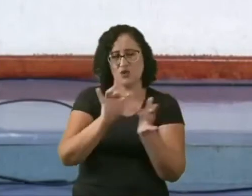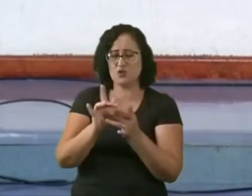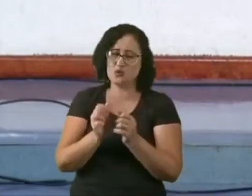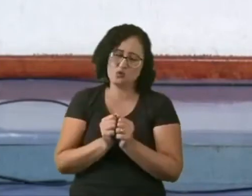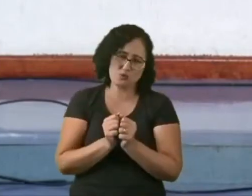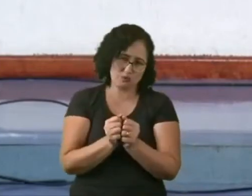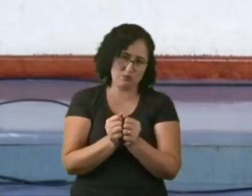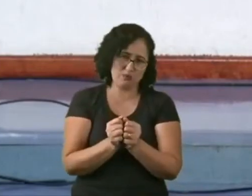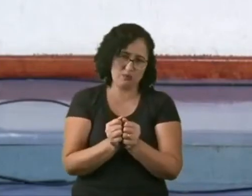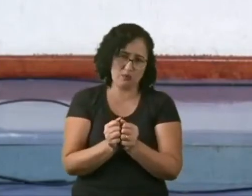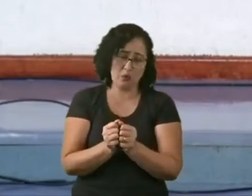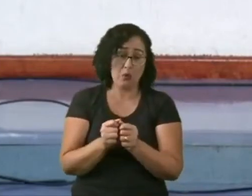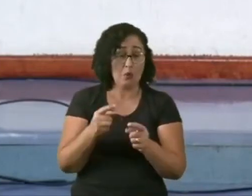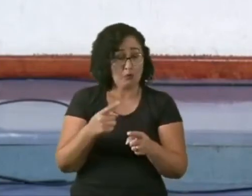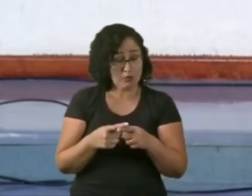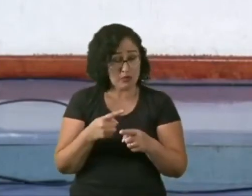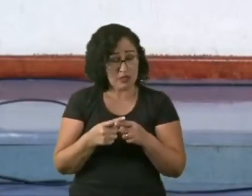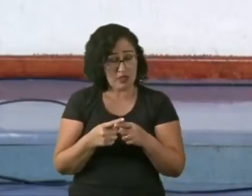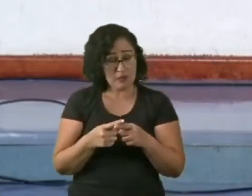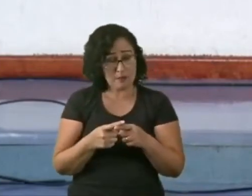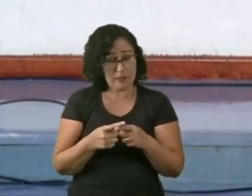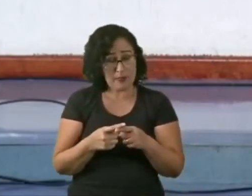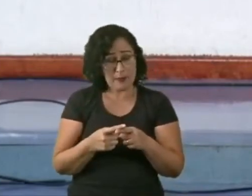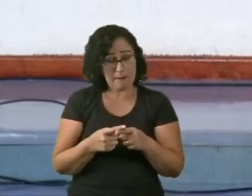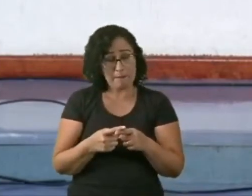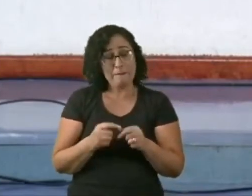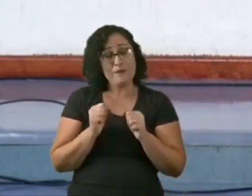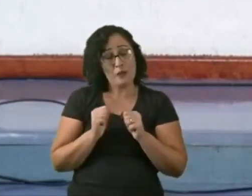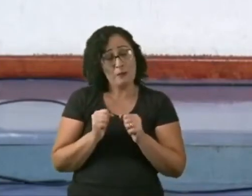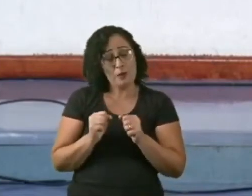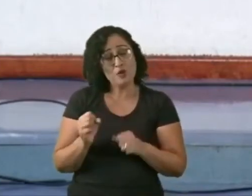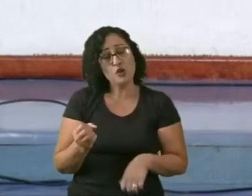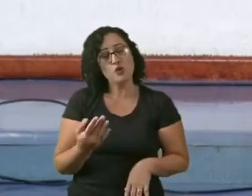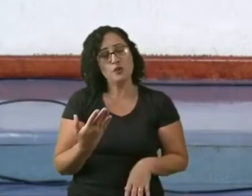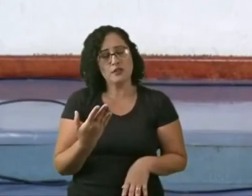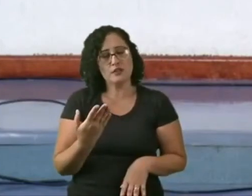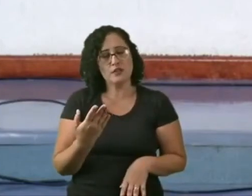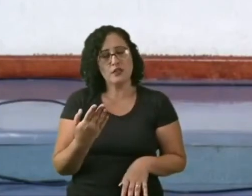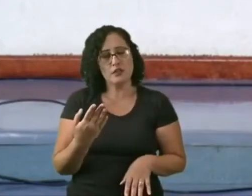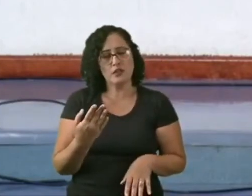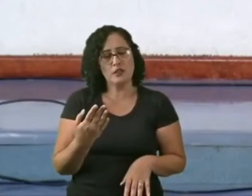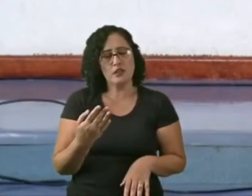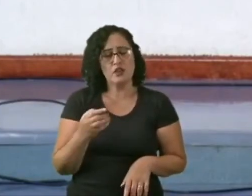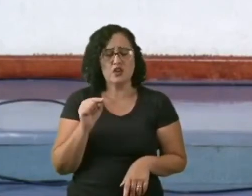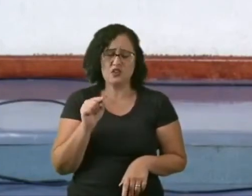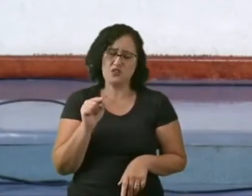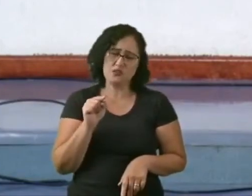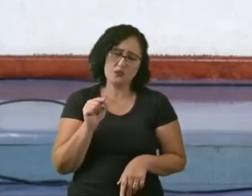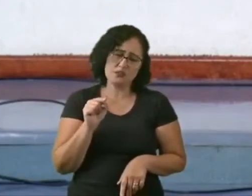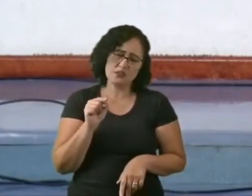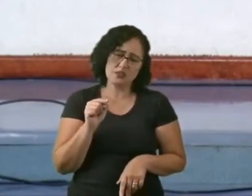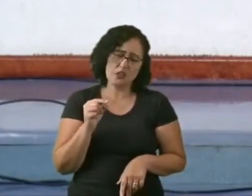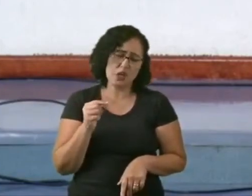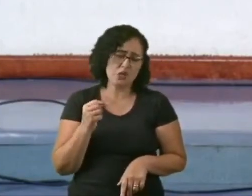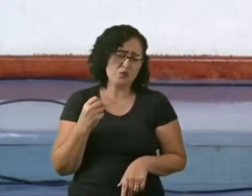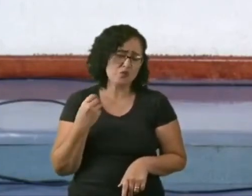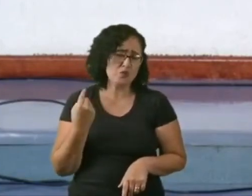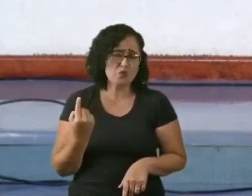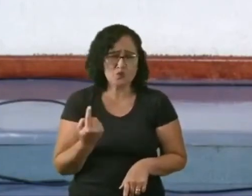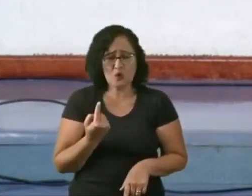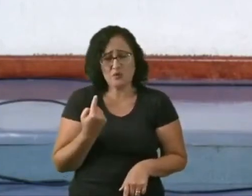amigo, ele não vai poder estar no seu quarto para poder te consolar, para poder te